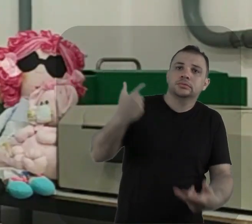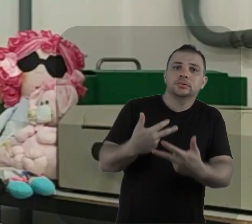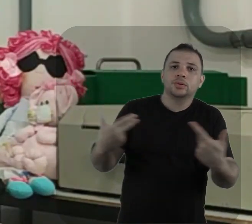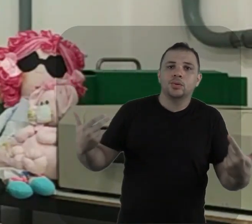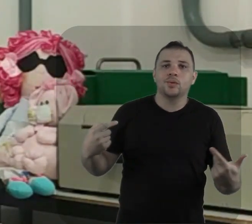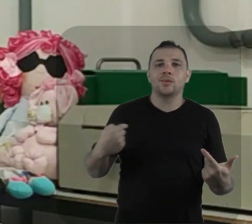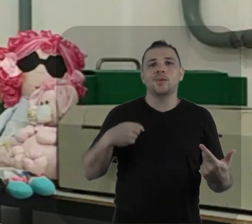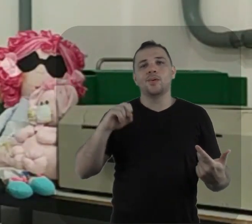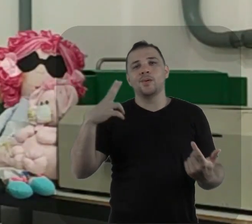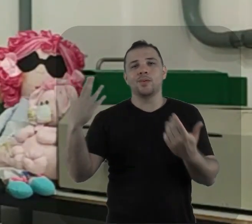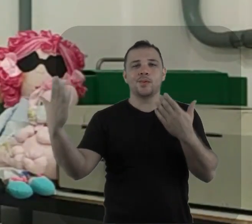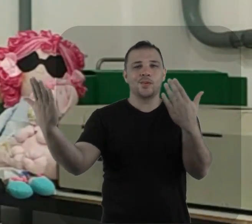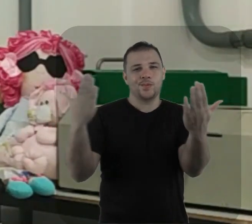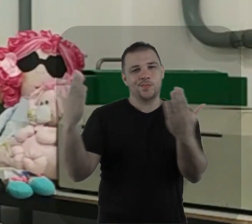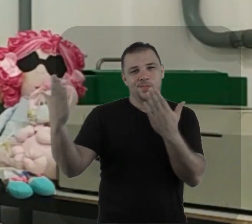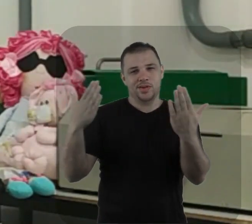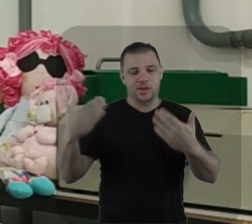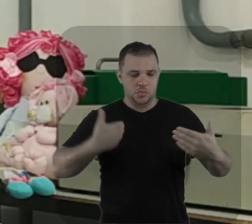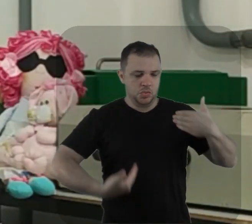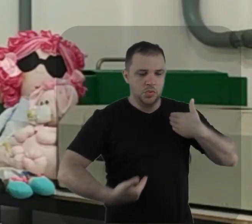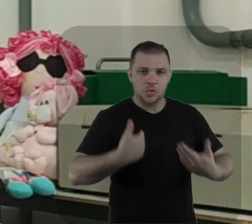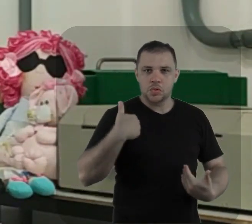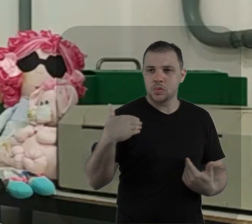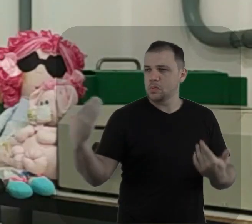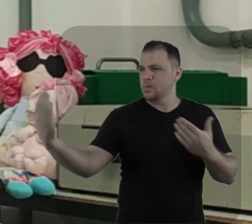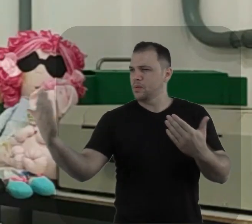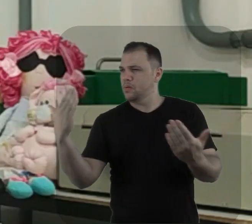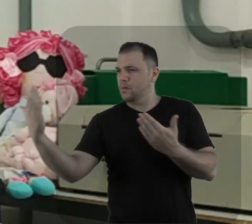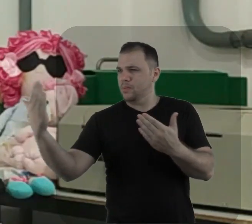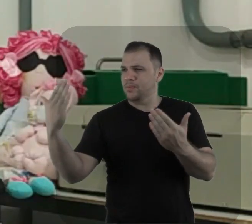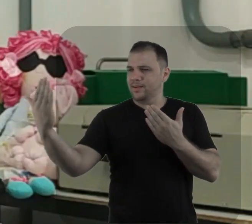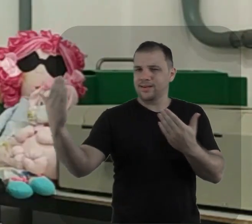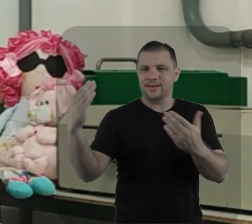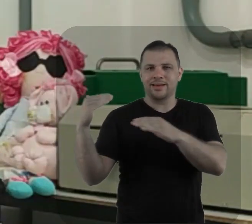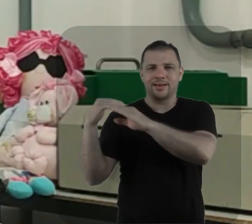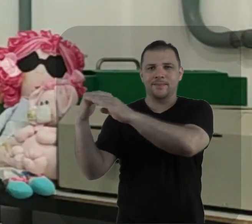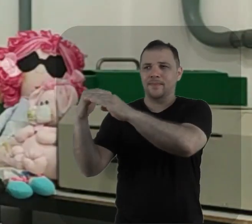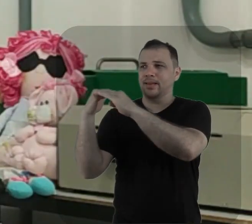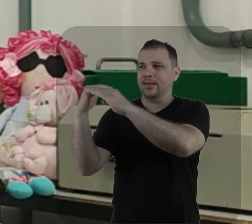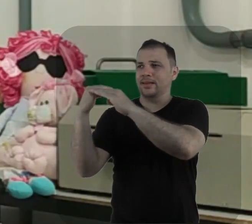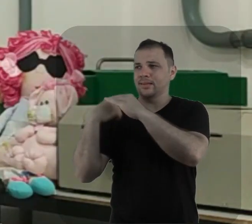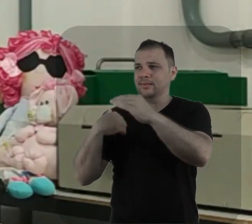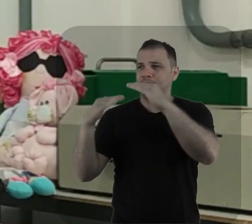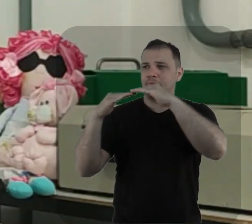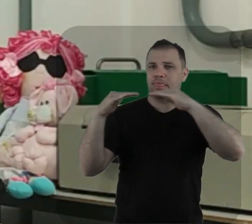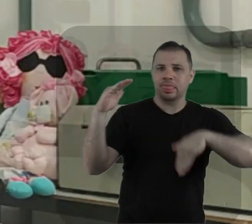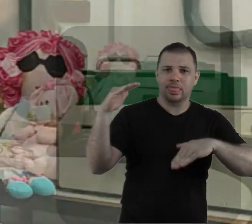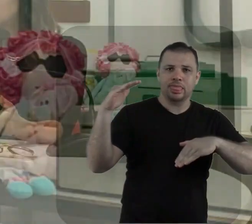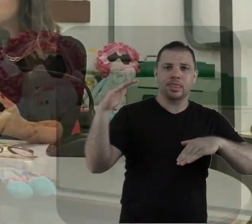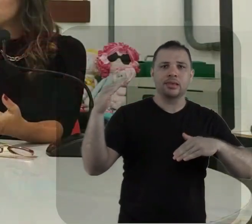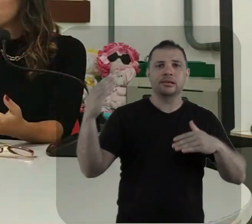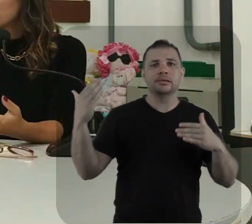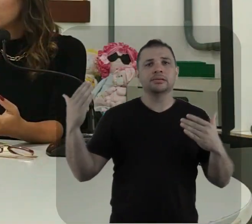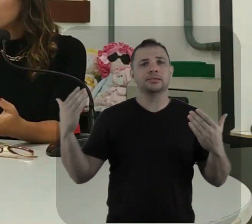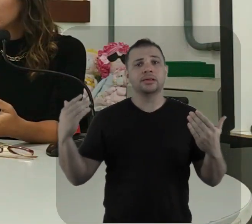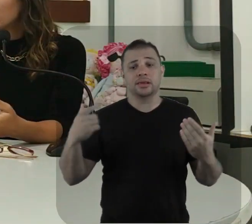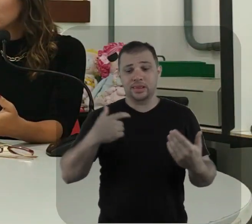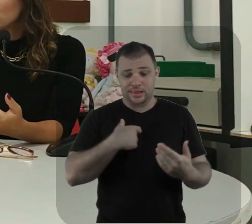muitas questões assim, de comparativos estéticos e de padrões, né? Onde a tua individualidade não é